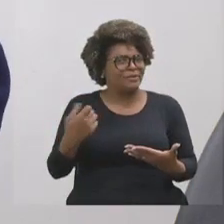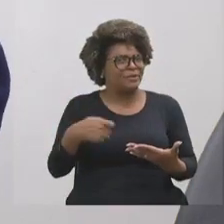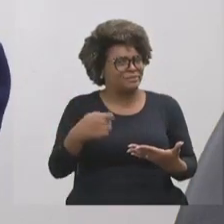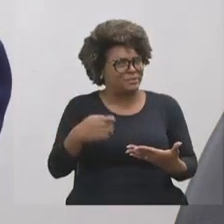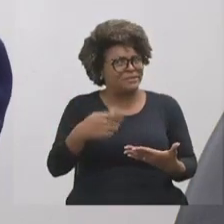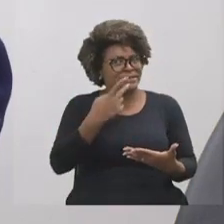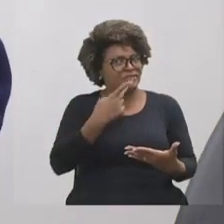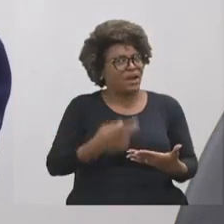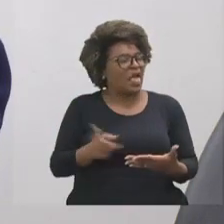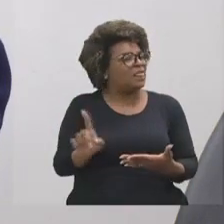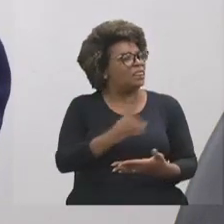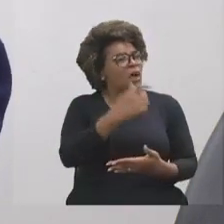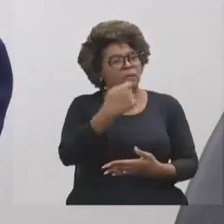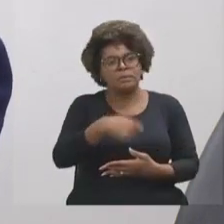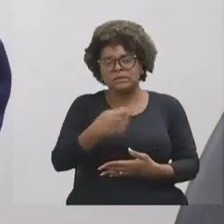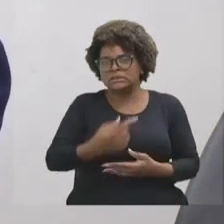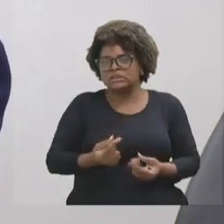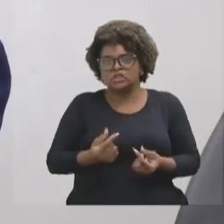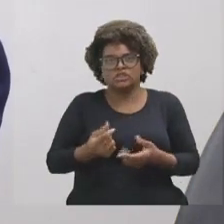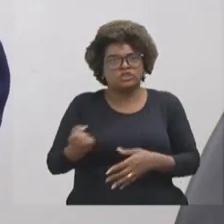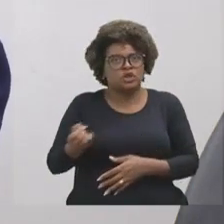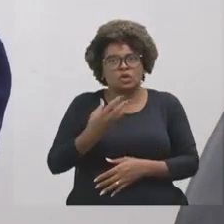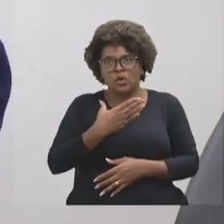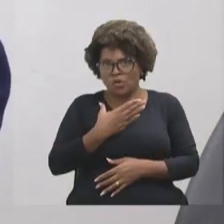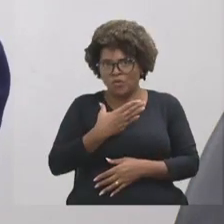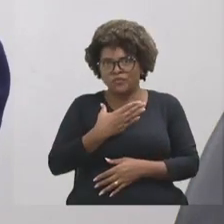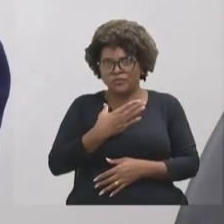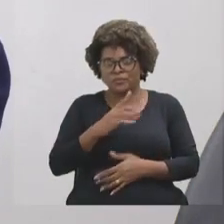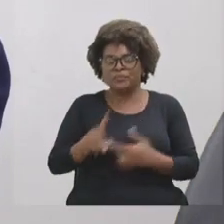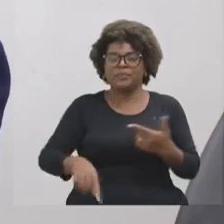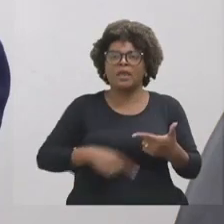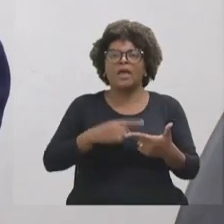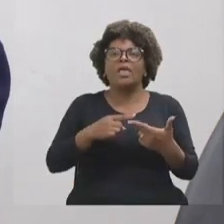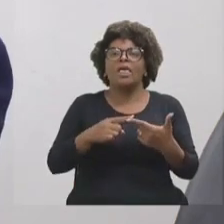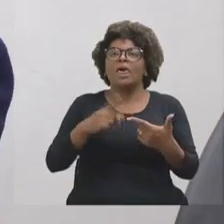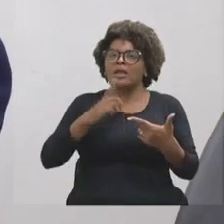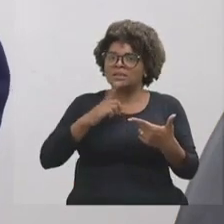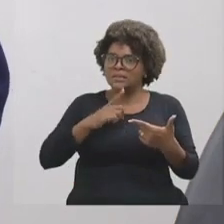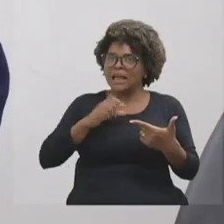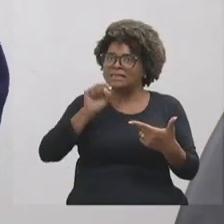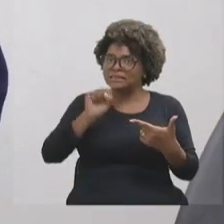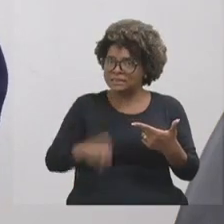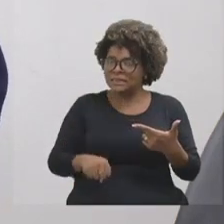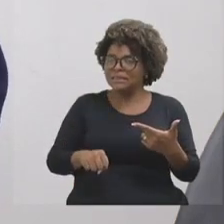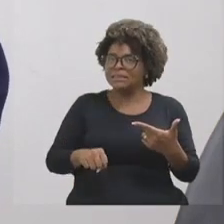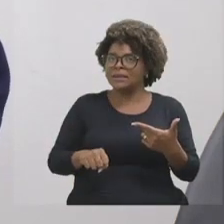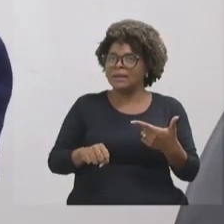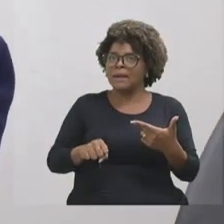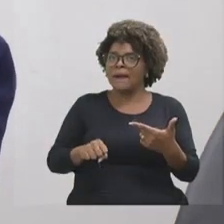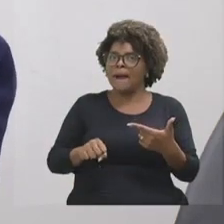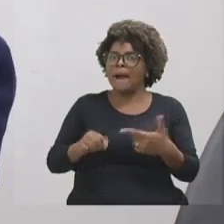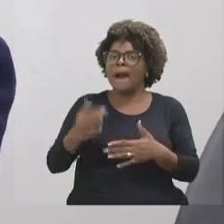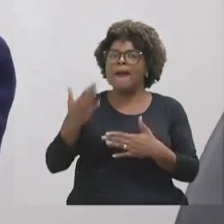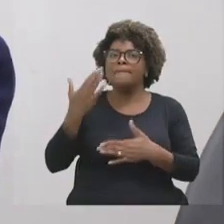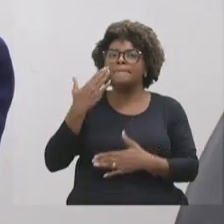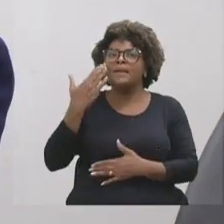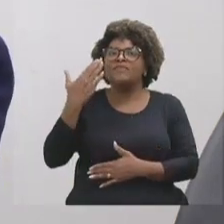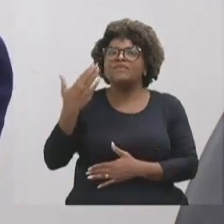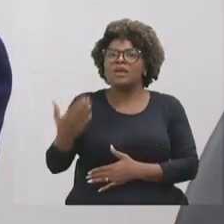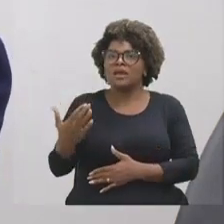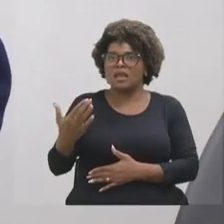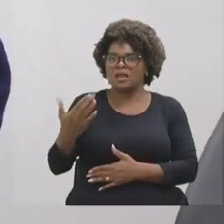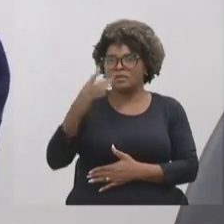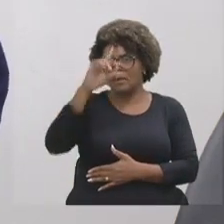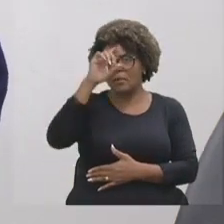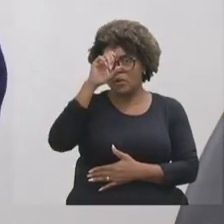dinheiro novo de contemplar os hospitais eficientes e principalmente não permitir